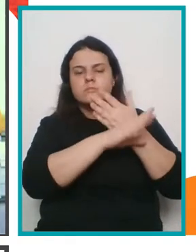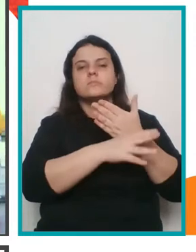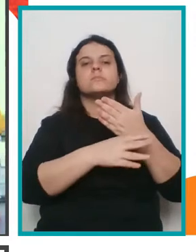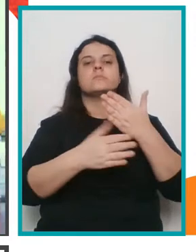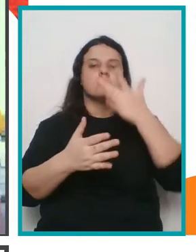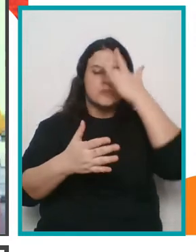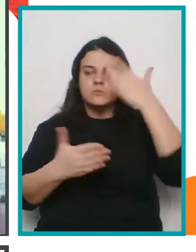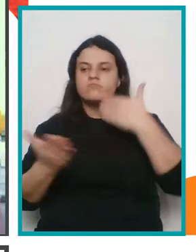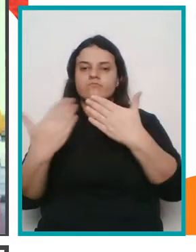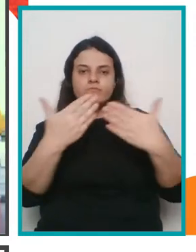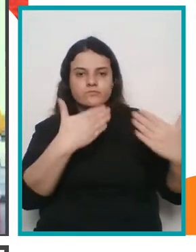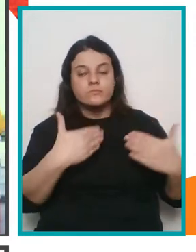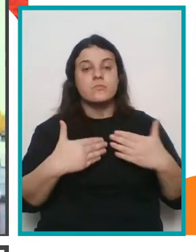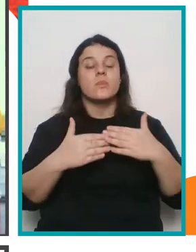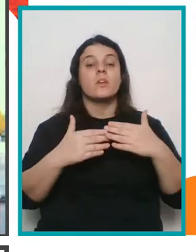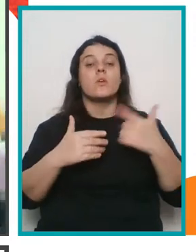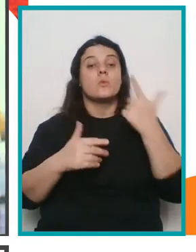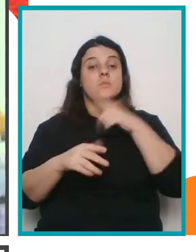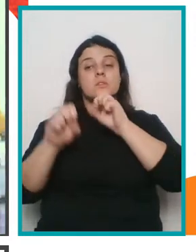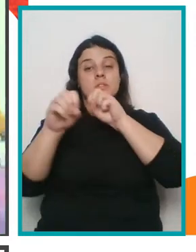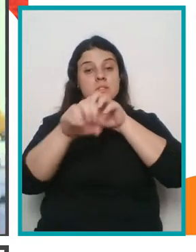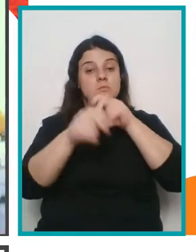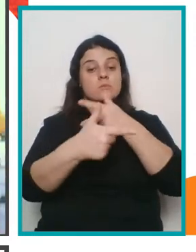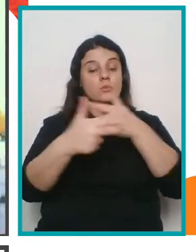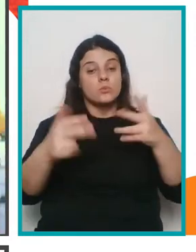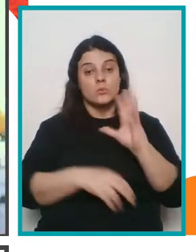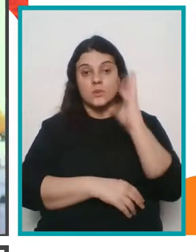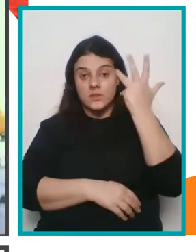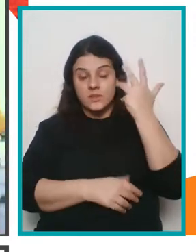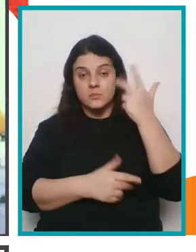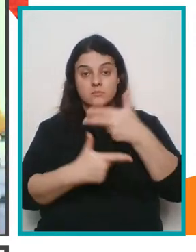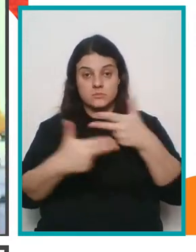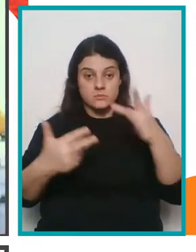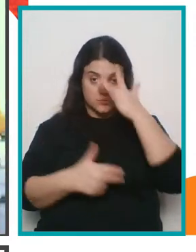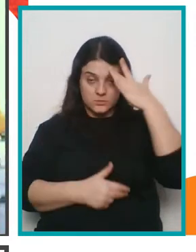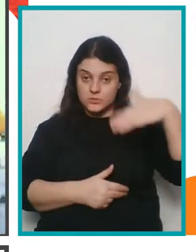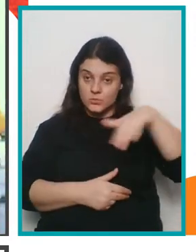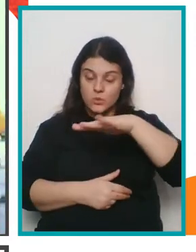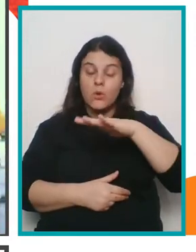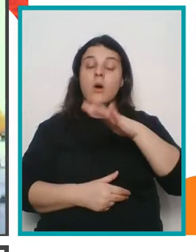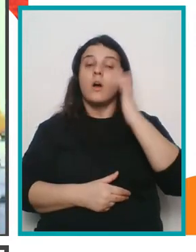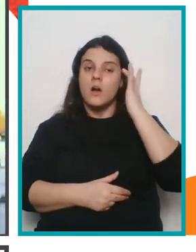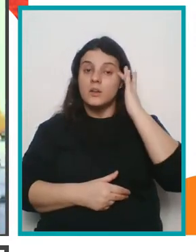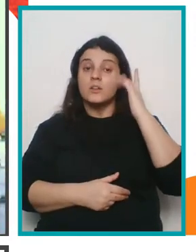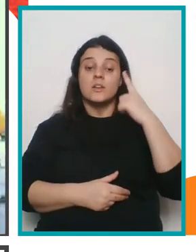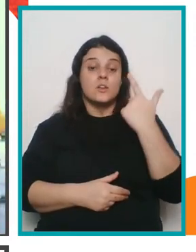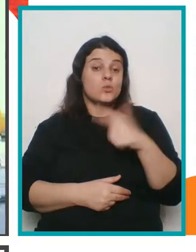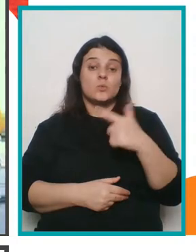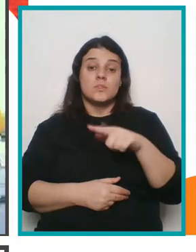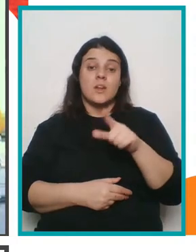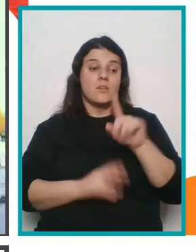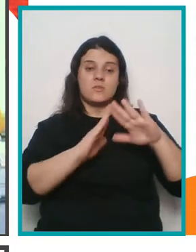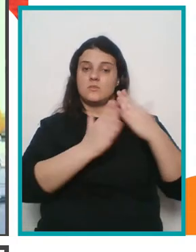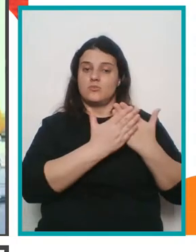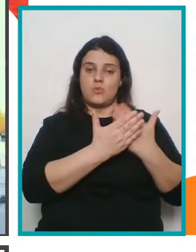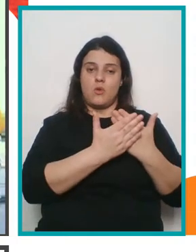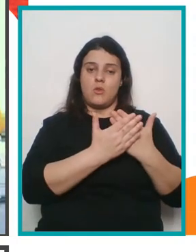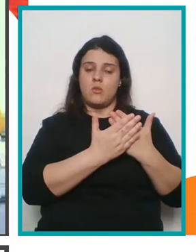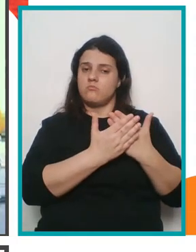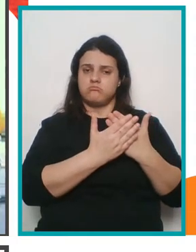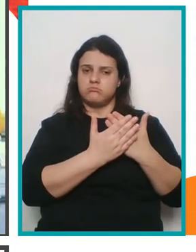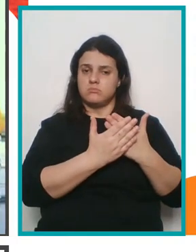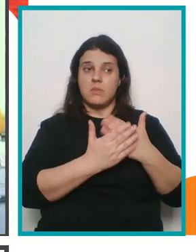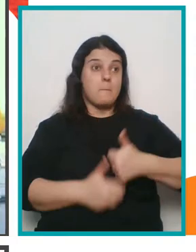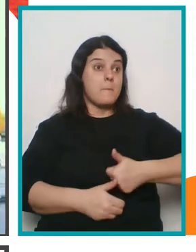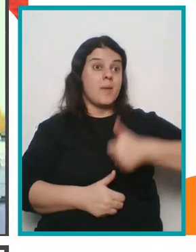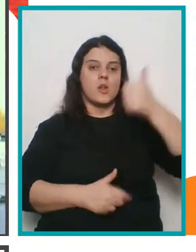nas melhores e muito menos no ensino público aqui no Brasil. Então, e